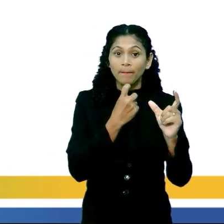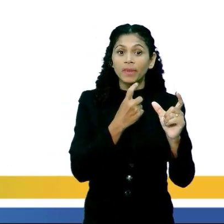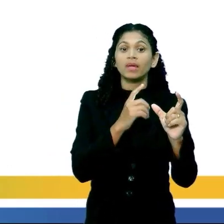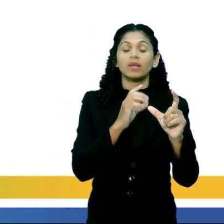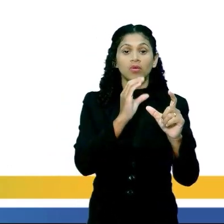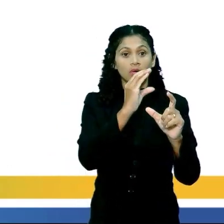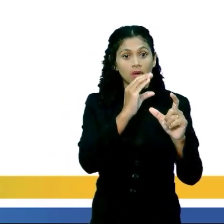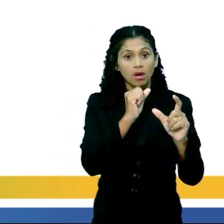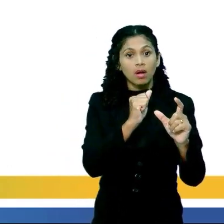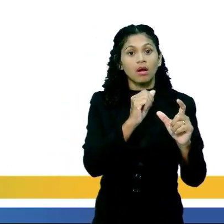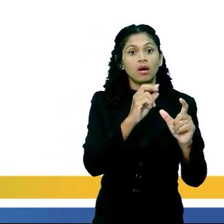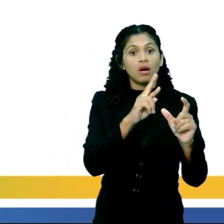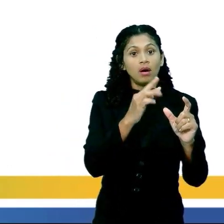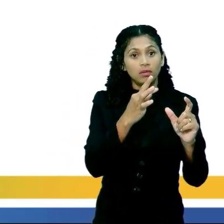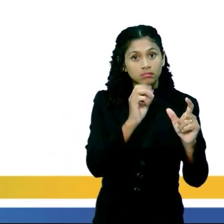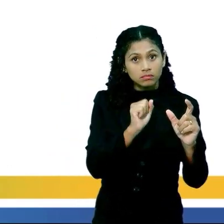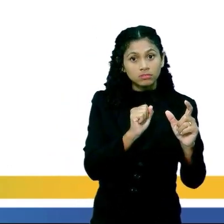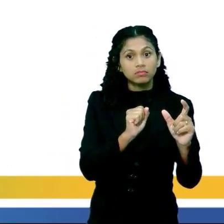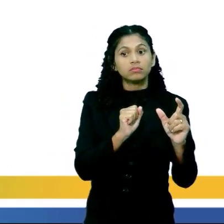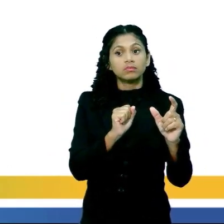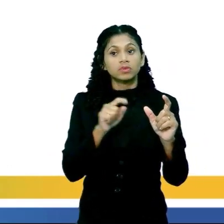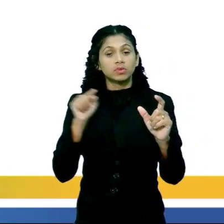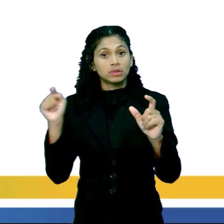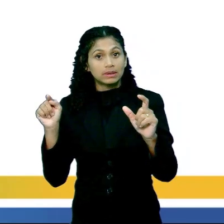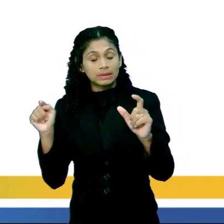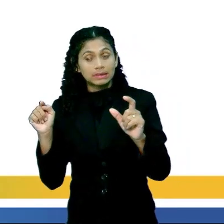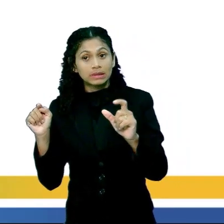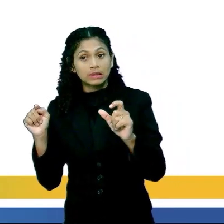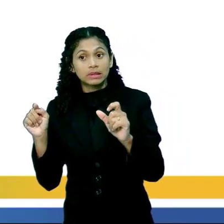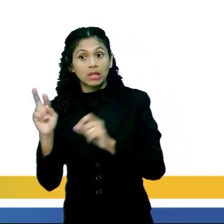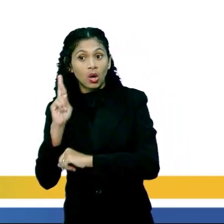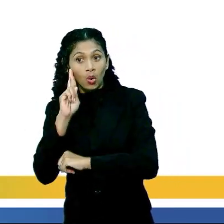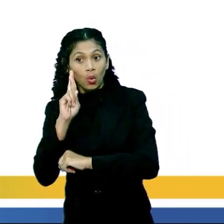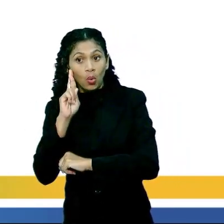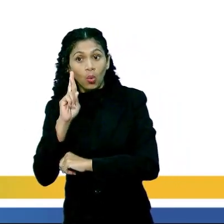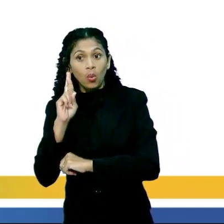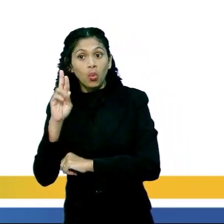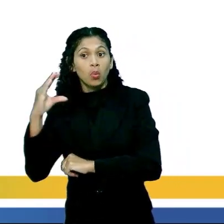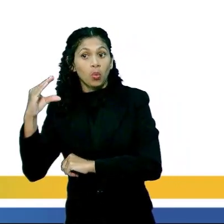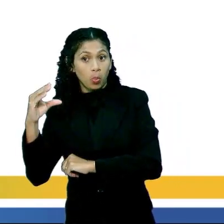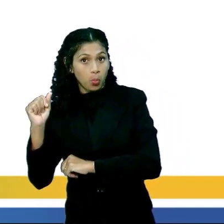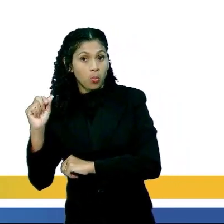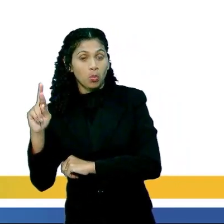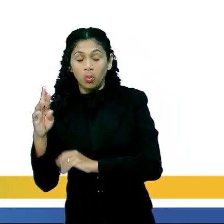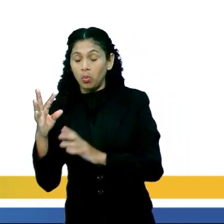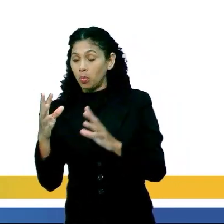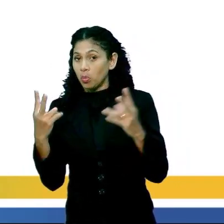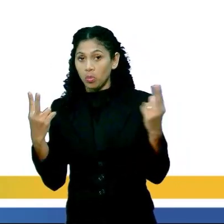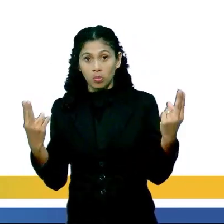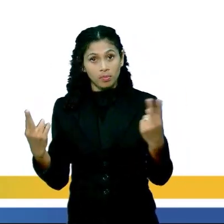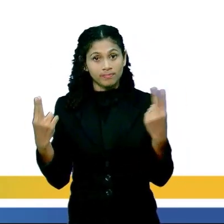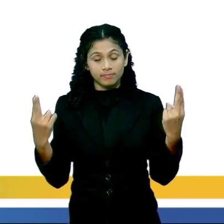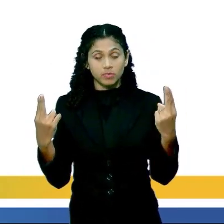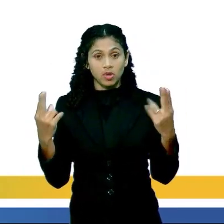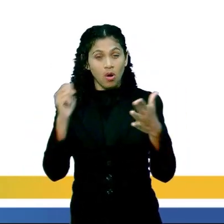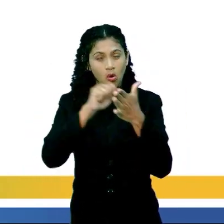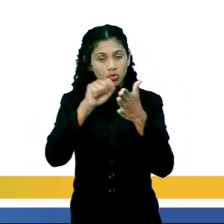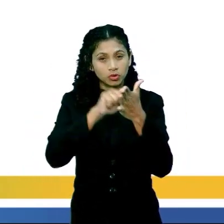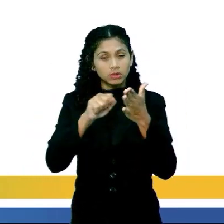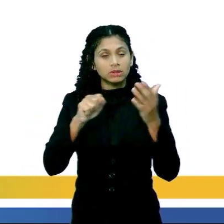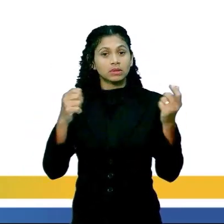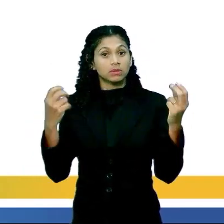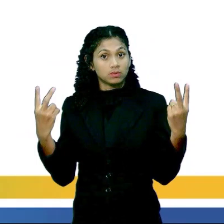Ayer recebi uma carta de mi tío, Alfonso, en la que me incluía la nueva carta de vino de